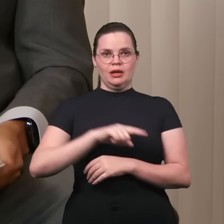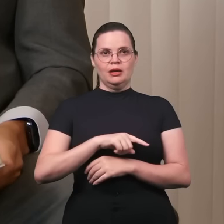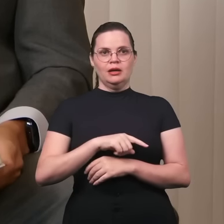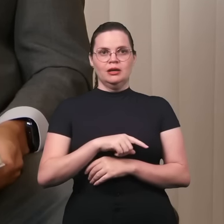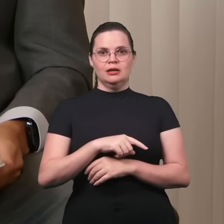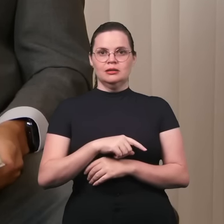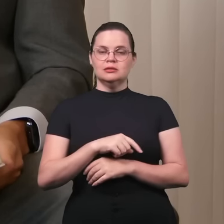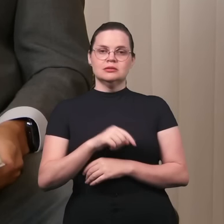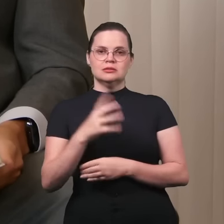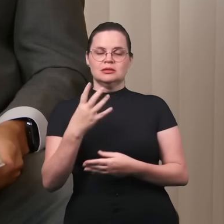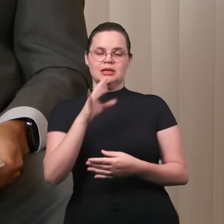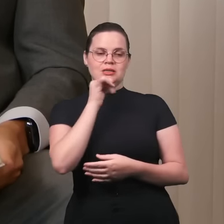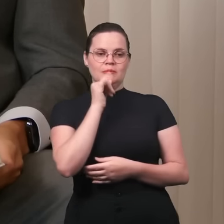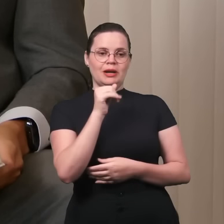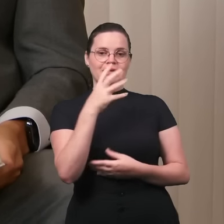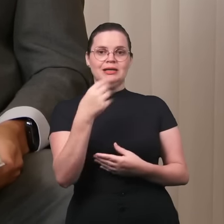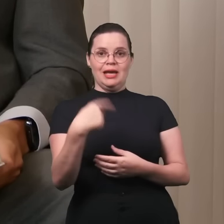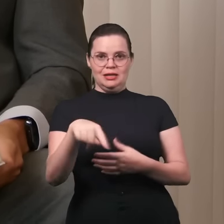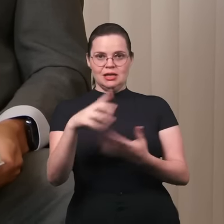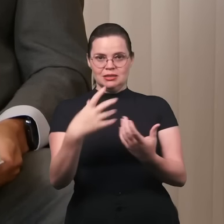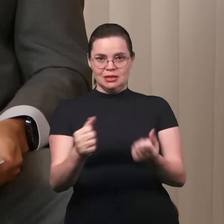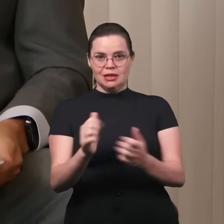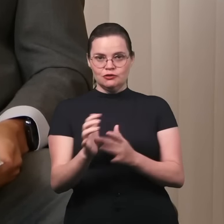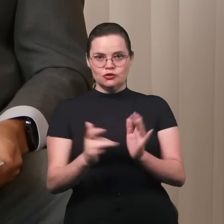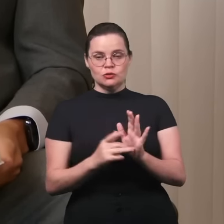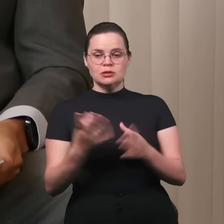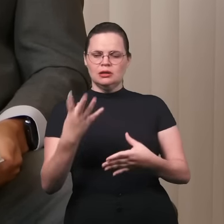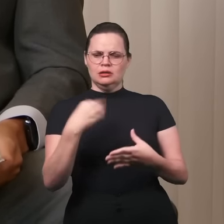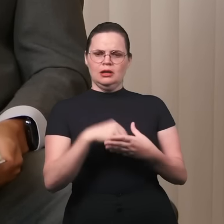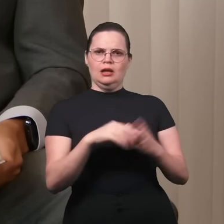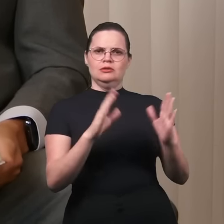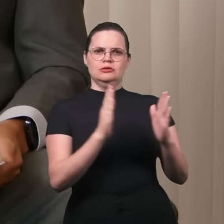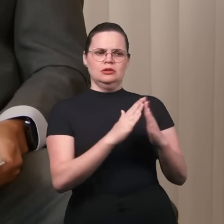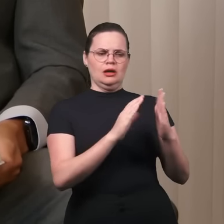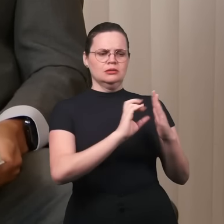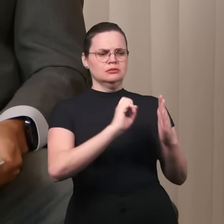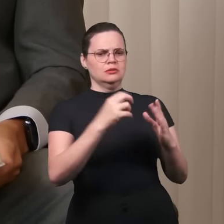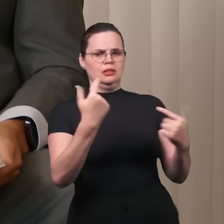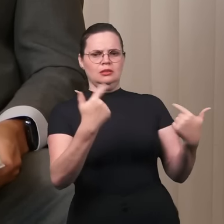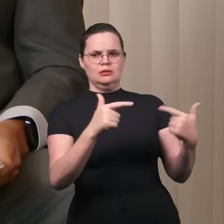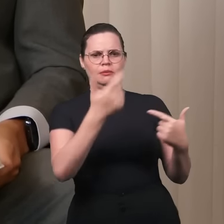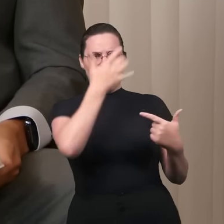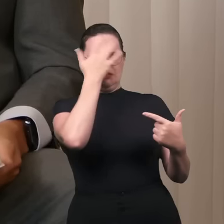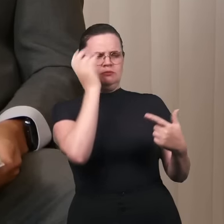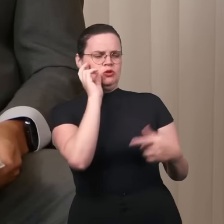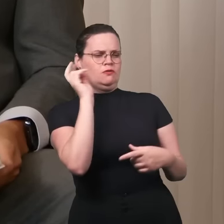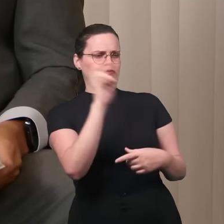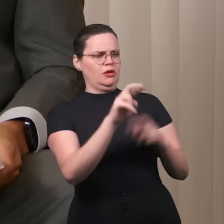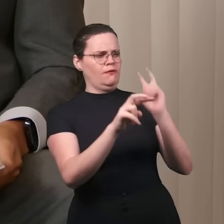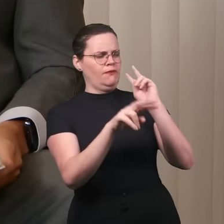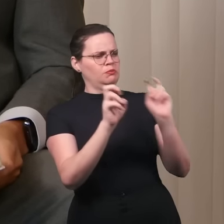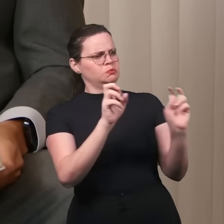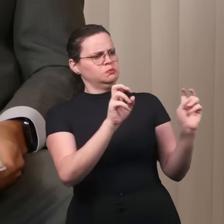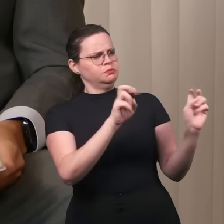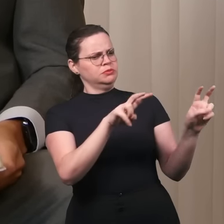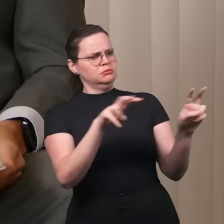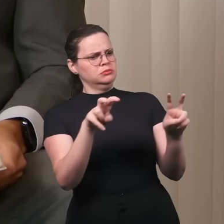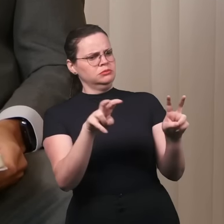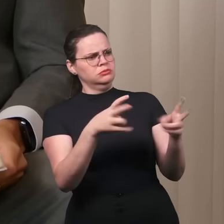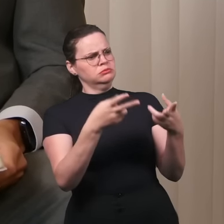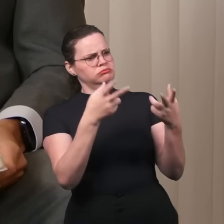reconhecidos no trabalho, dentro do lar, em lugares que eles frequentam, como